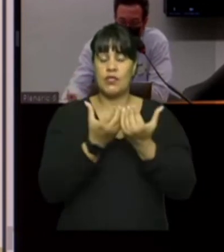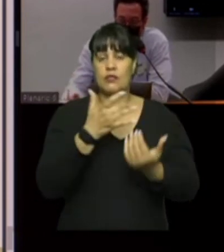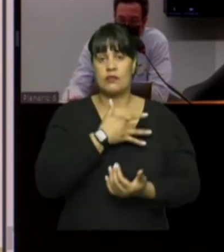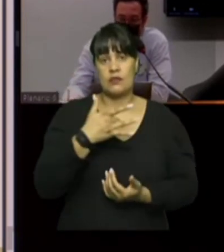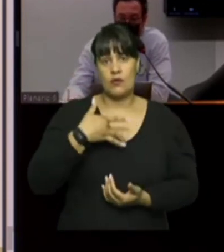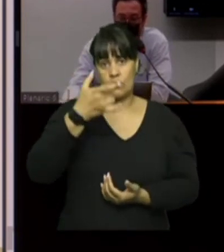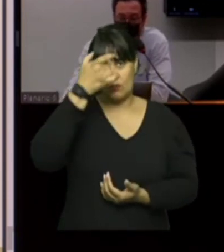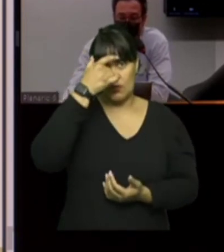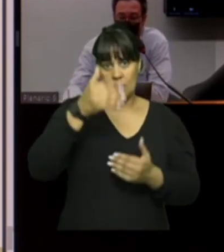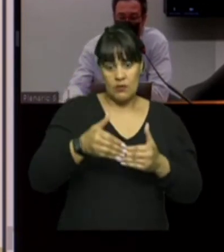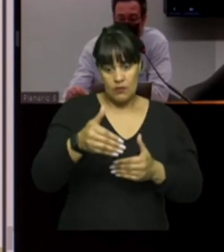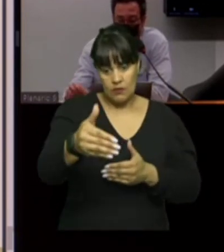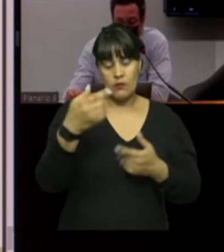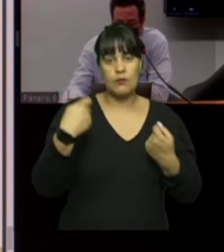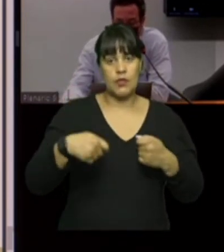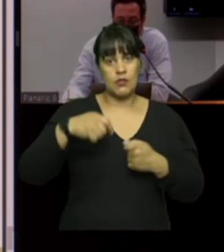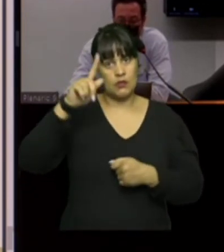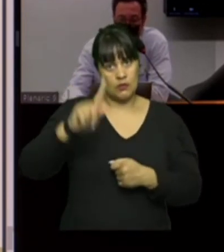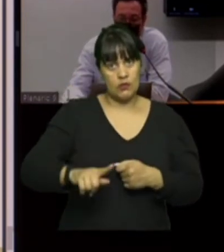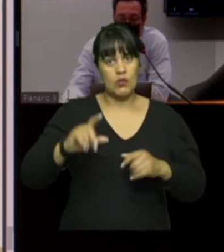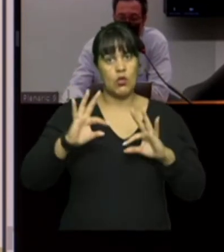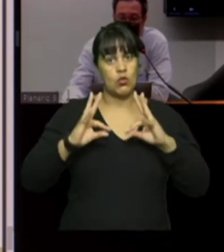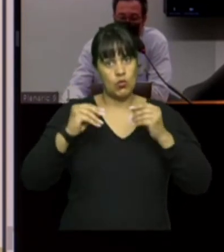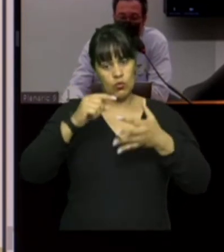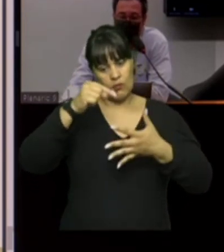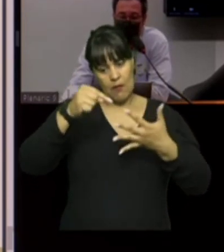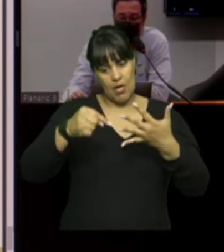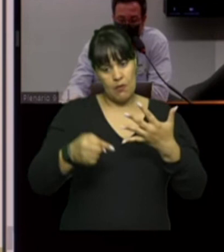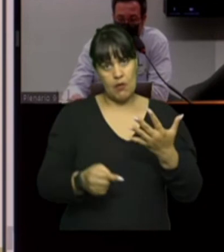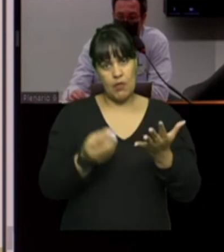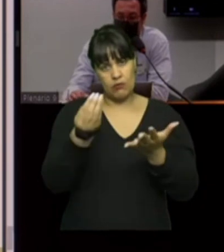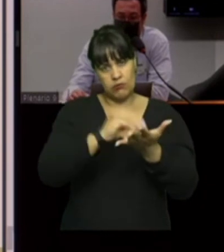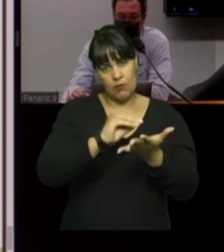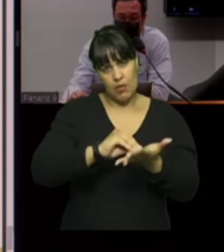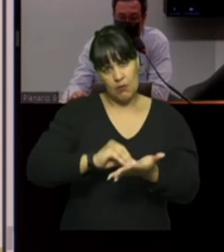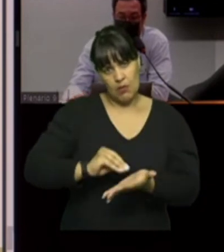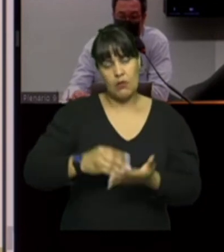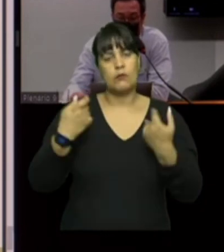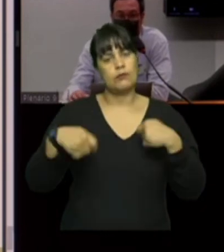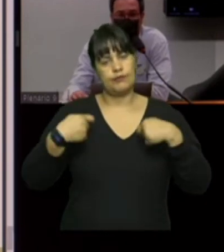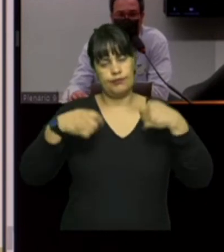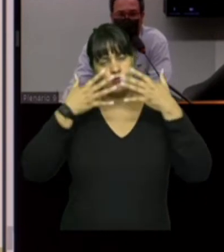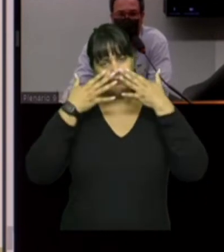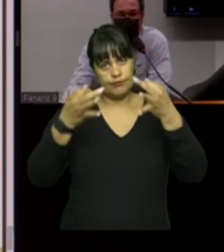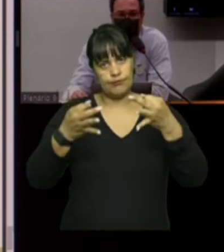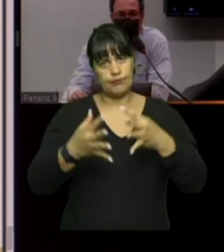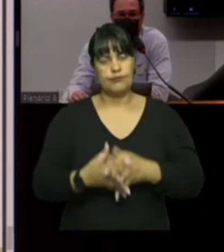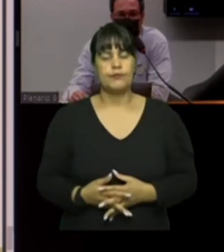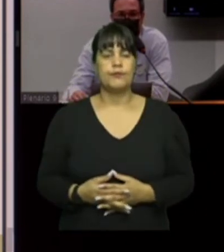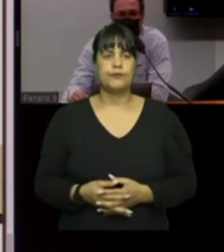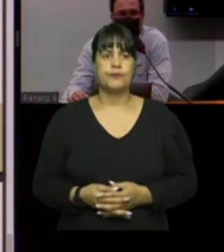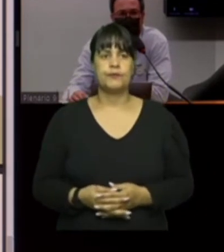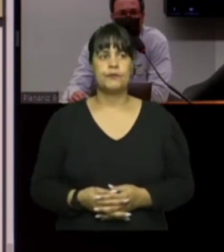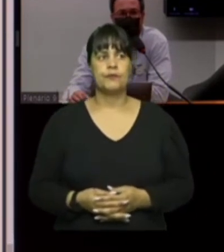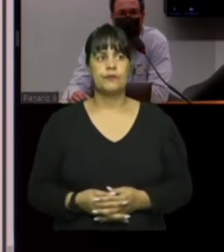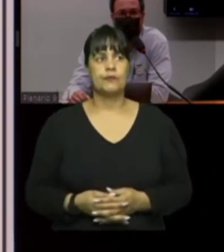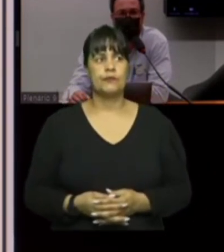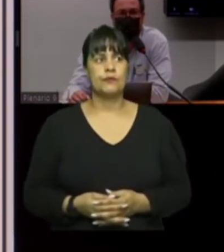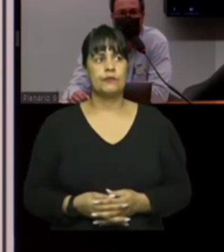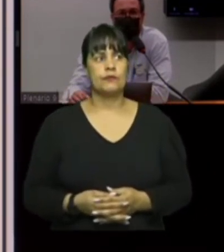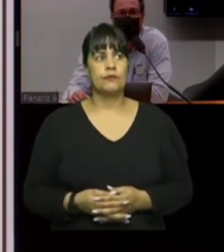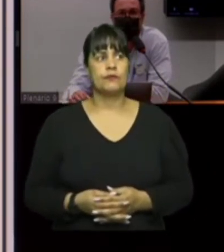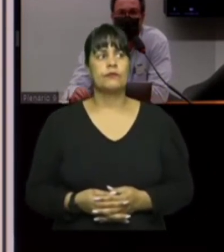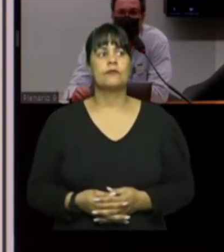para a próxima gestão, essas deliberações da conferência sejam observadas. Pode passar, por favor? Eu acho que deve ter